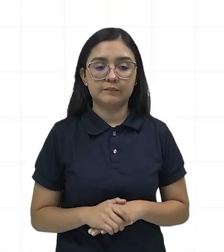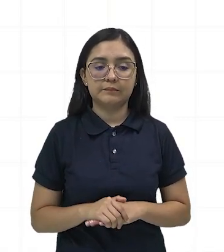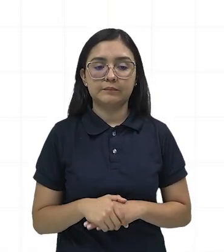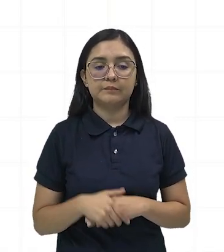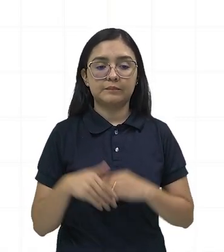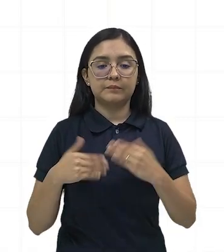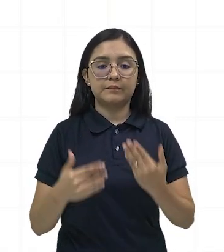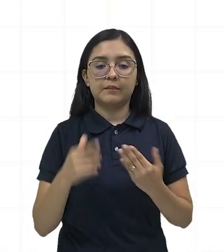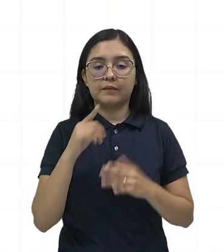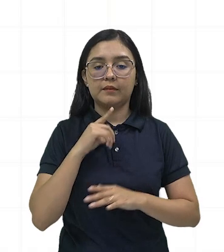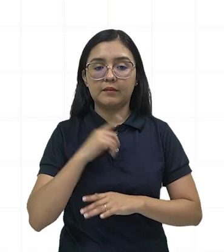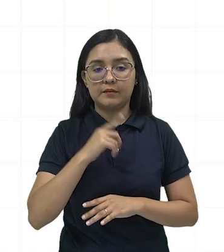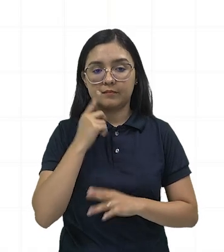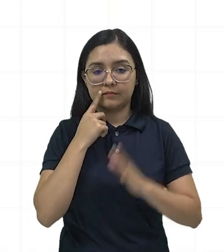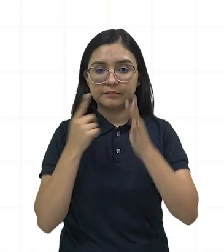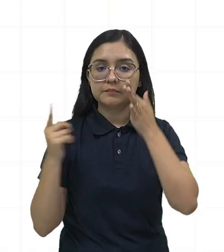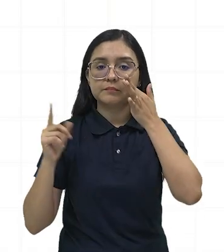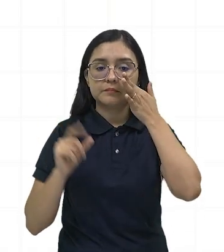triângulo